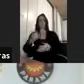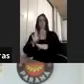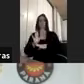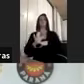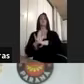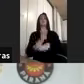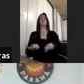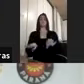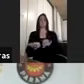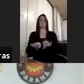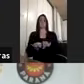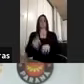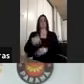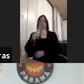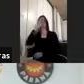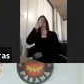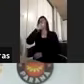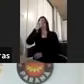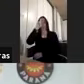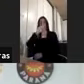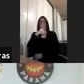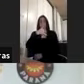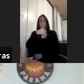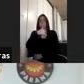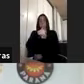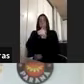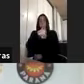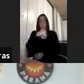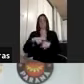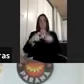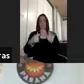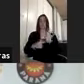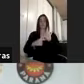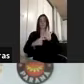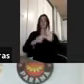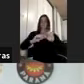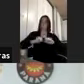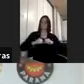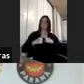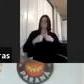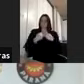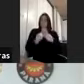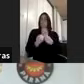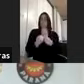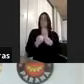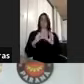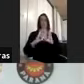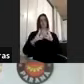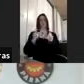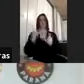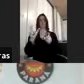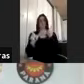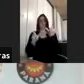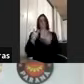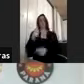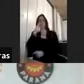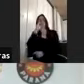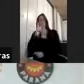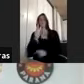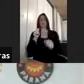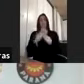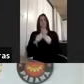ser triste pelo que estamos enfrentando, mas ela está nos mostrando o que é possível quando as pessoas se